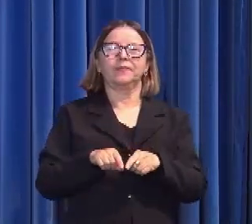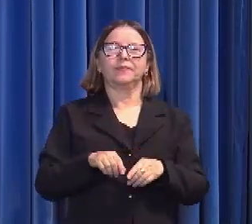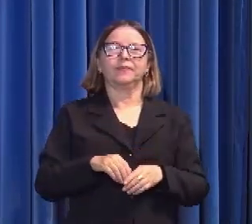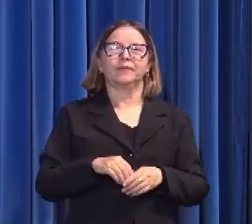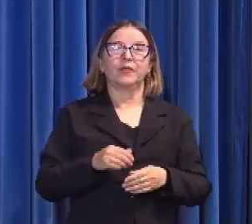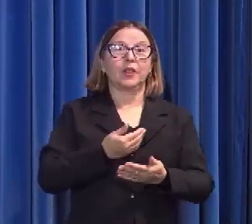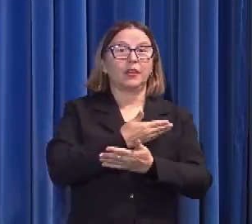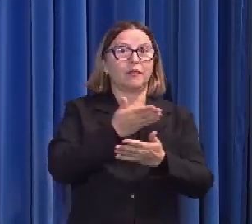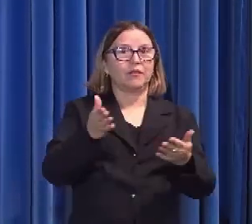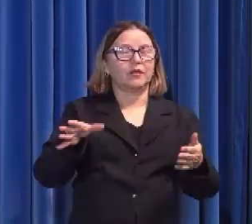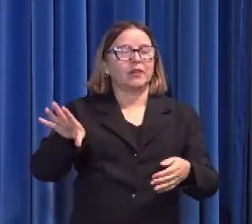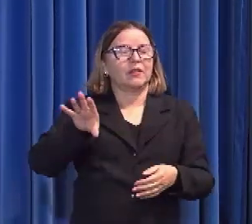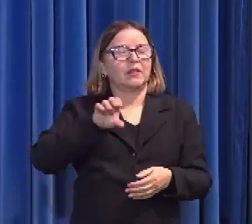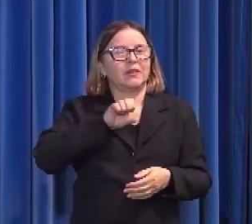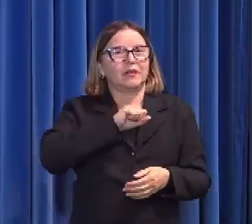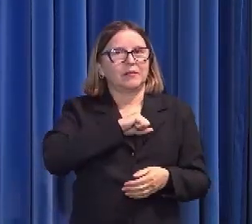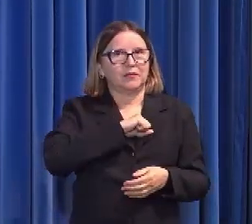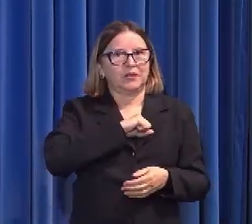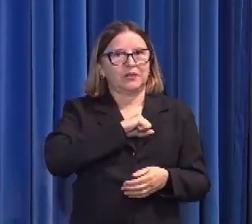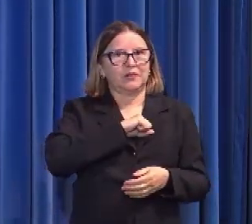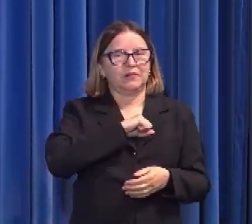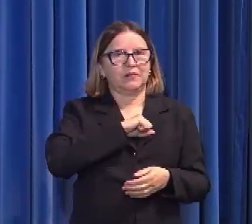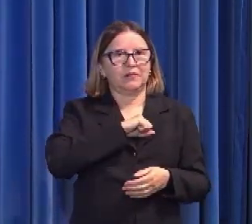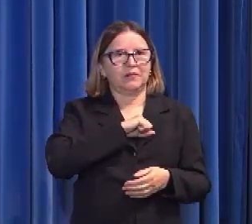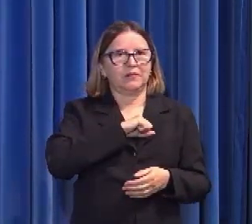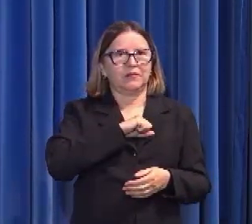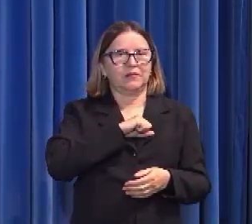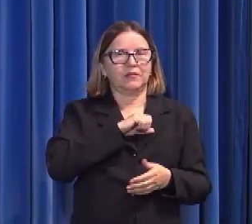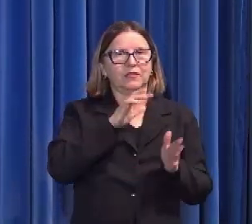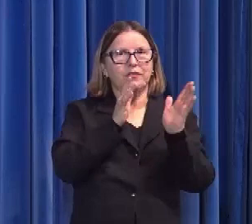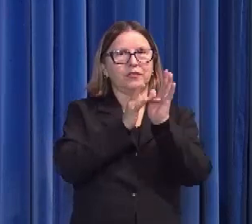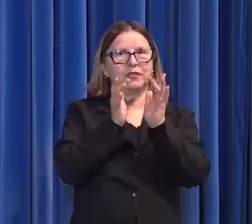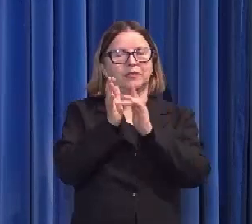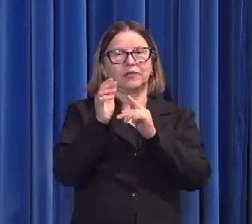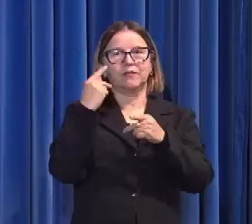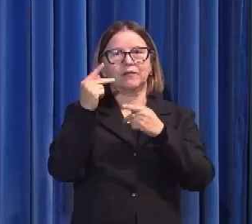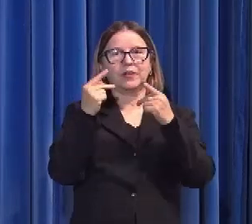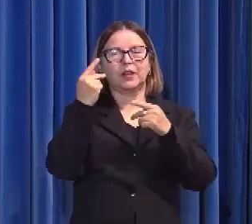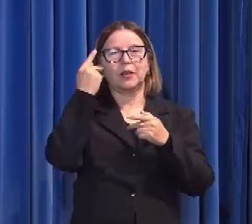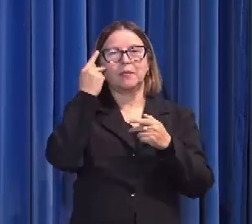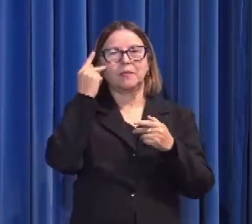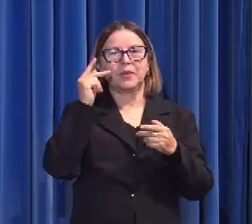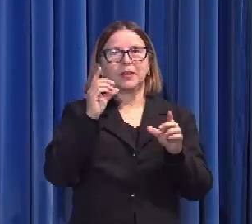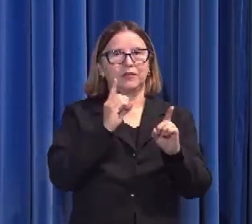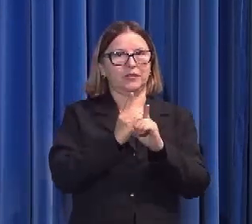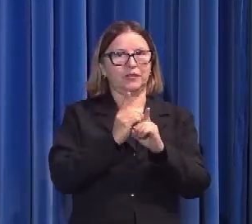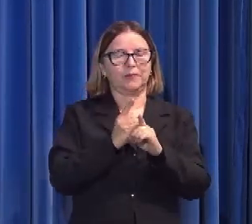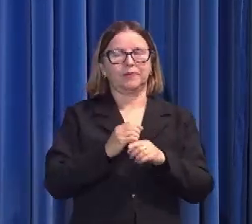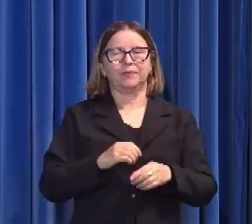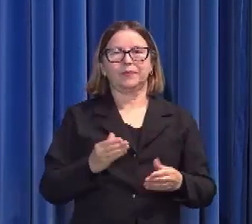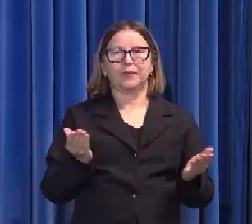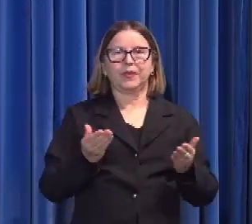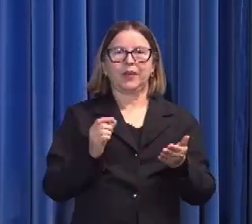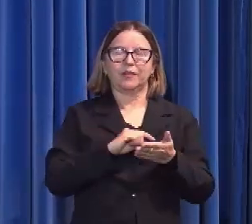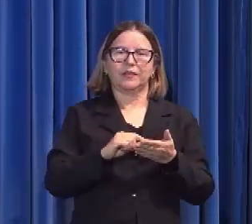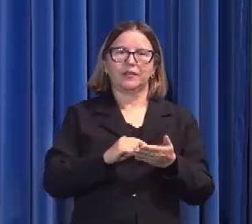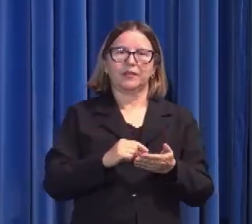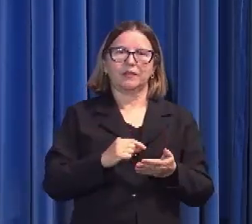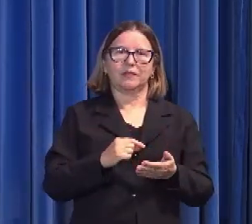o que vos ameis ele tá falando com seus discípulos e vamos ver o Versículo 13